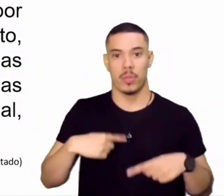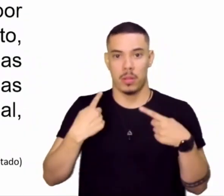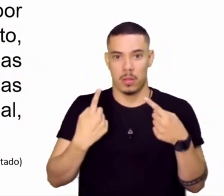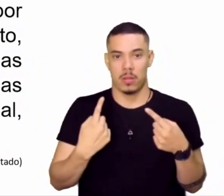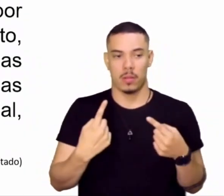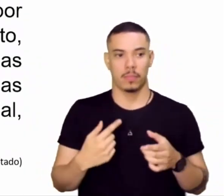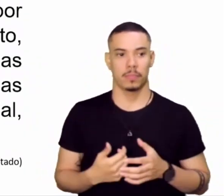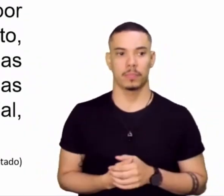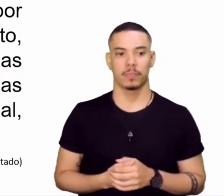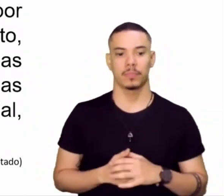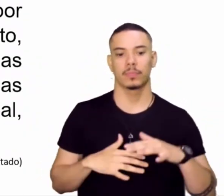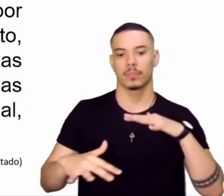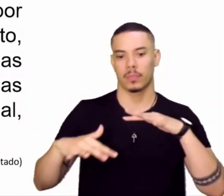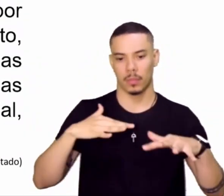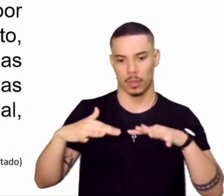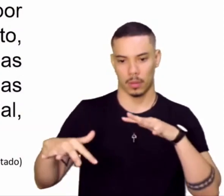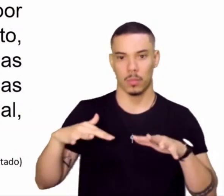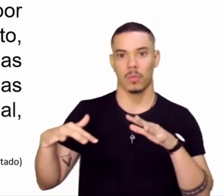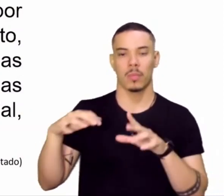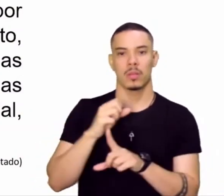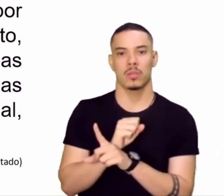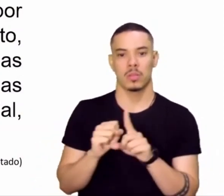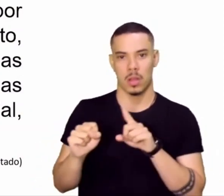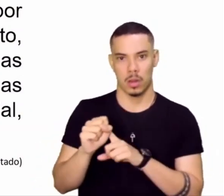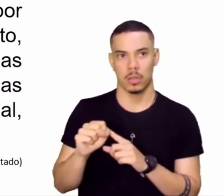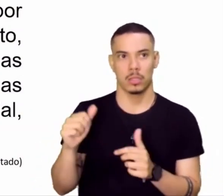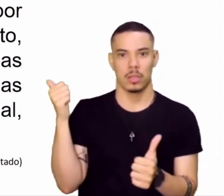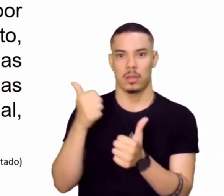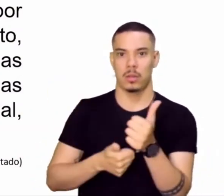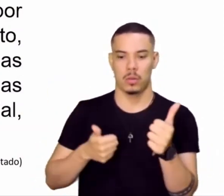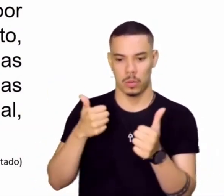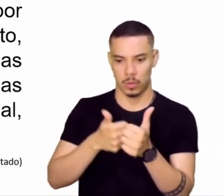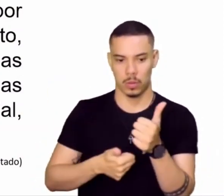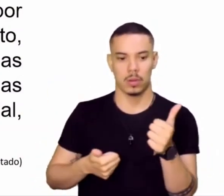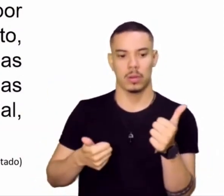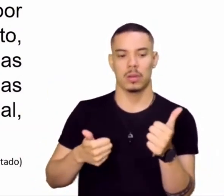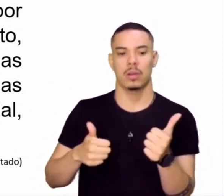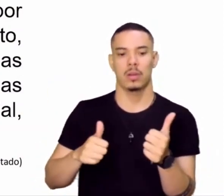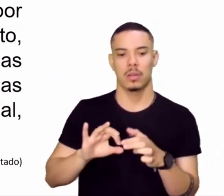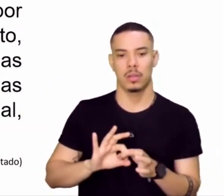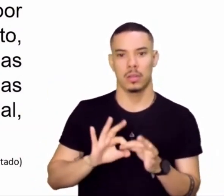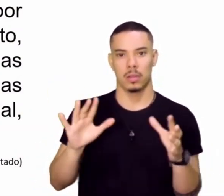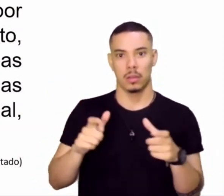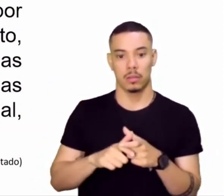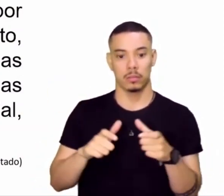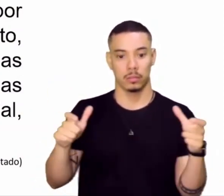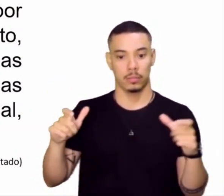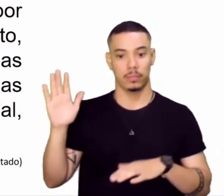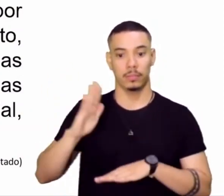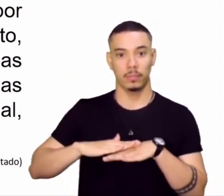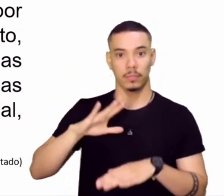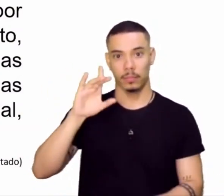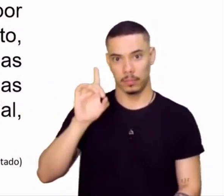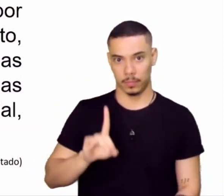Com os movimentos socialistas, a luta social por liberdade ampliou ainda mais esse